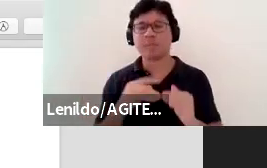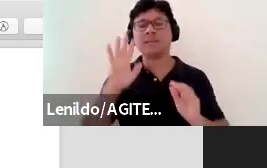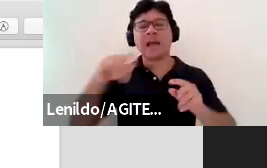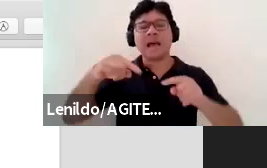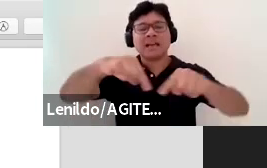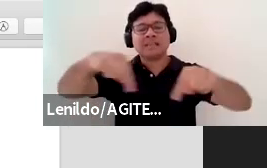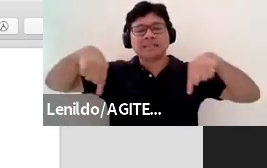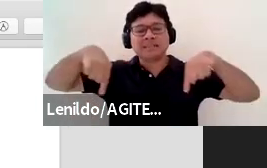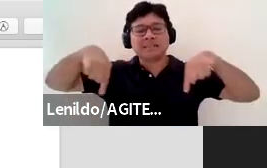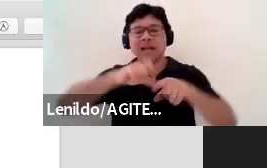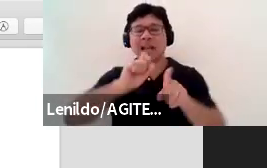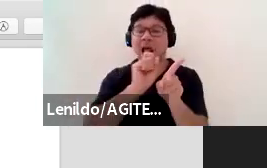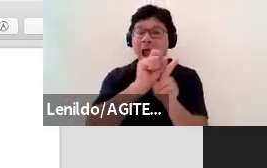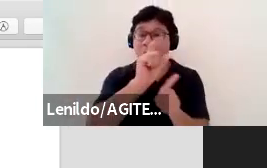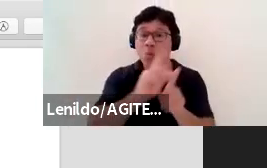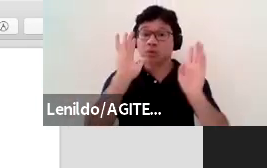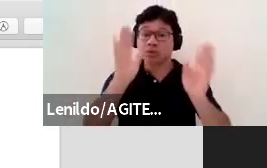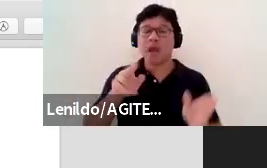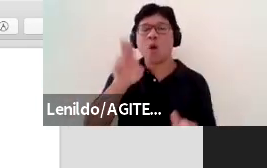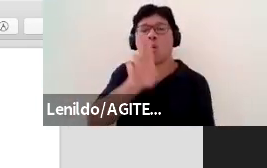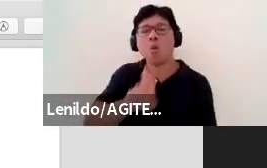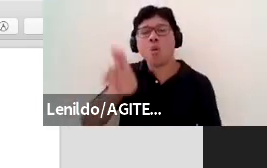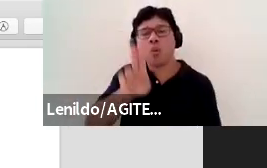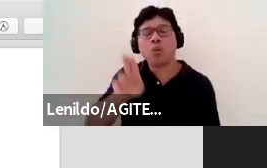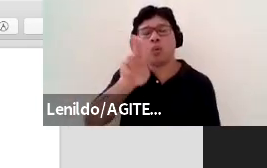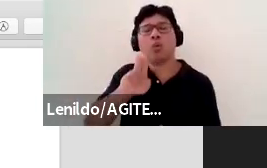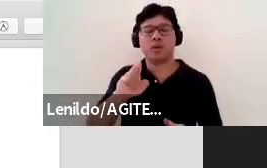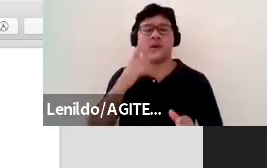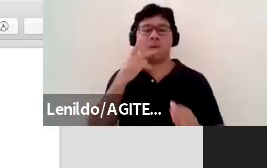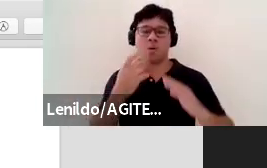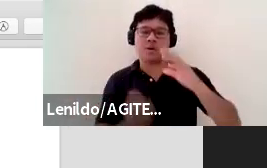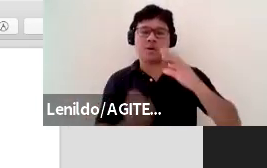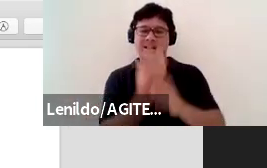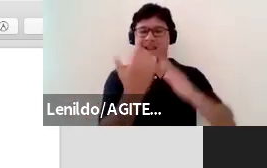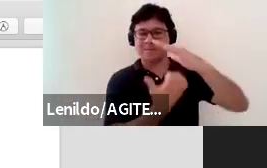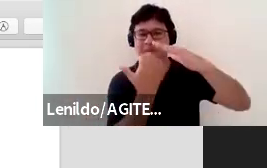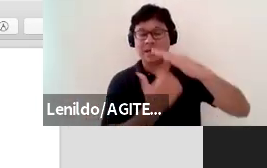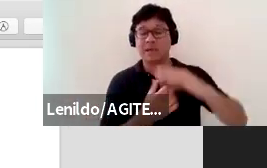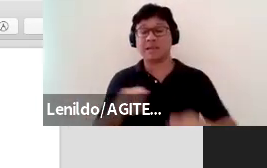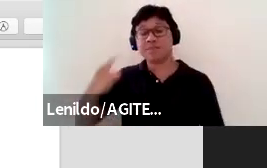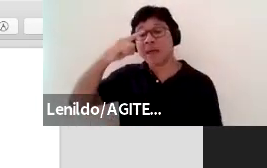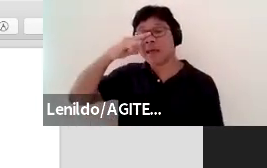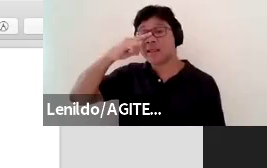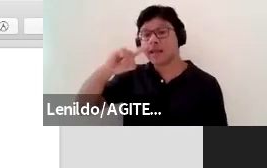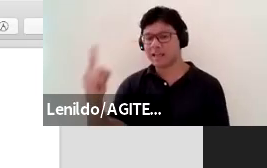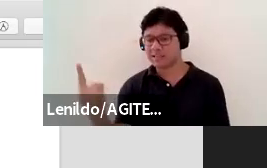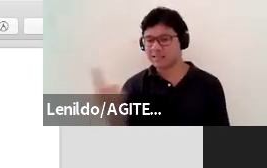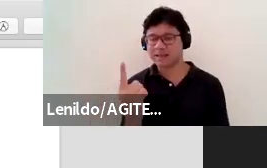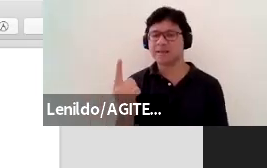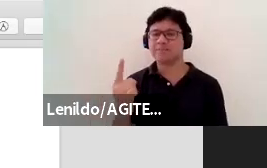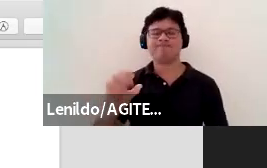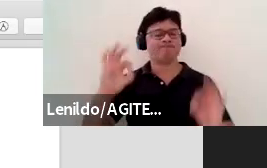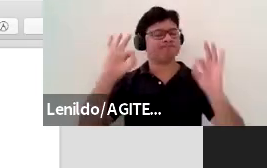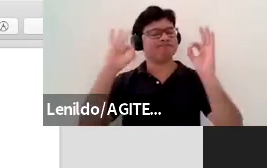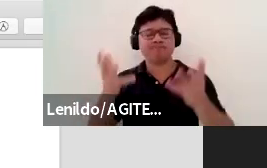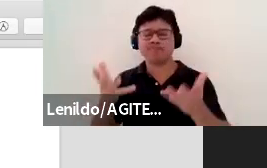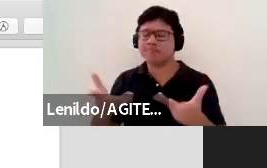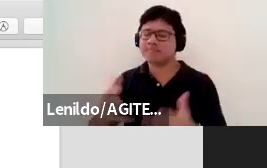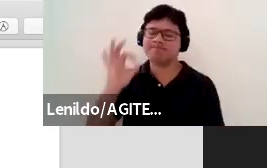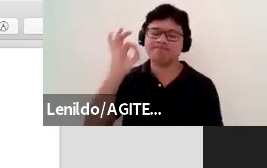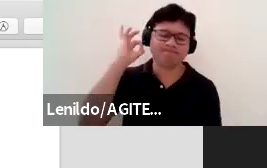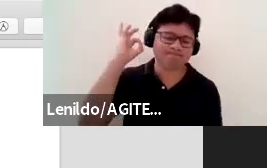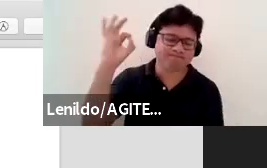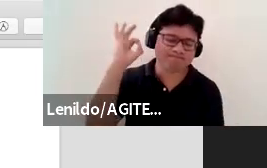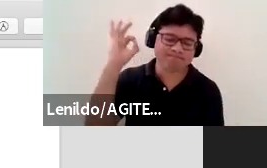gente já tinha alugado para formar a empresa. E a Tereza, mais uma vez, brilhante, sendo mais